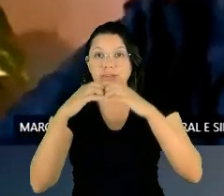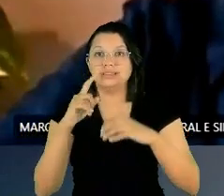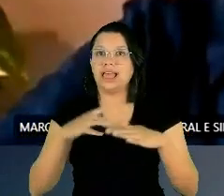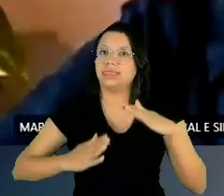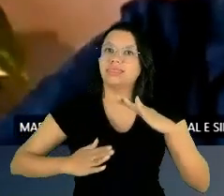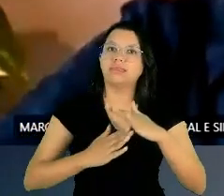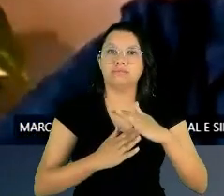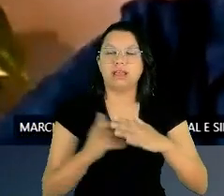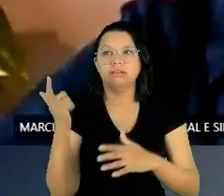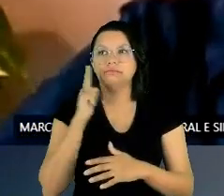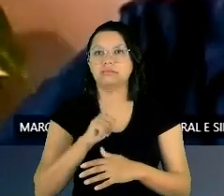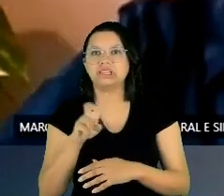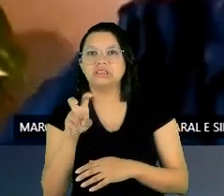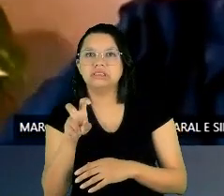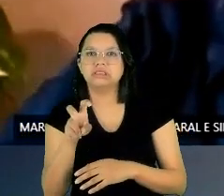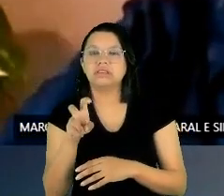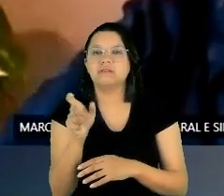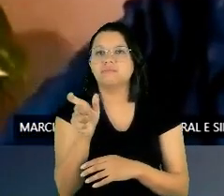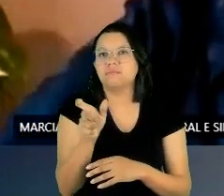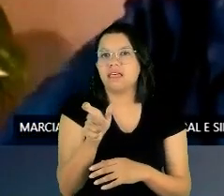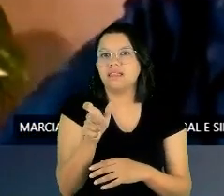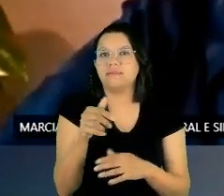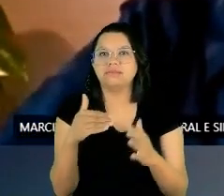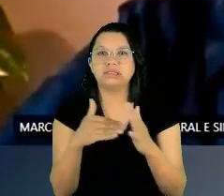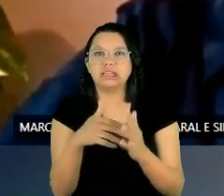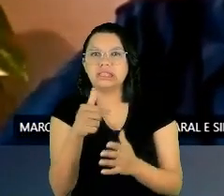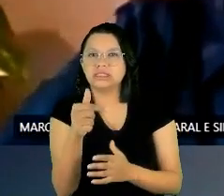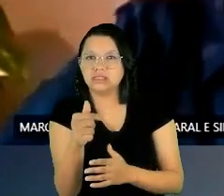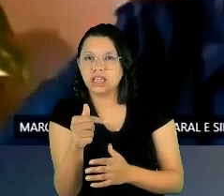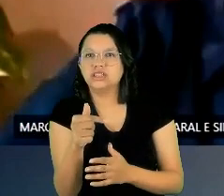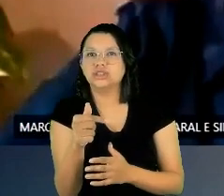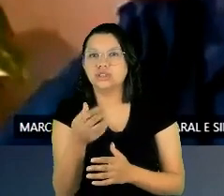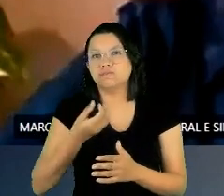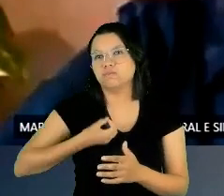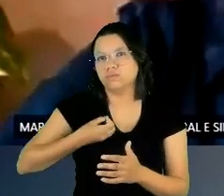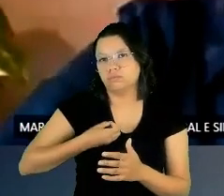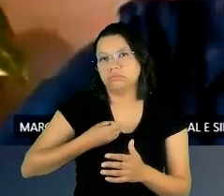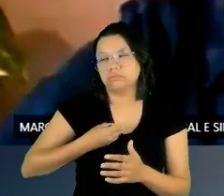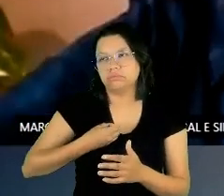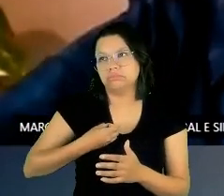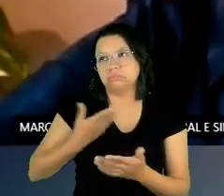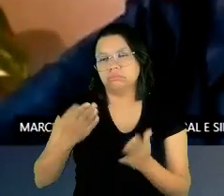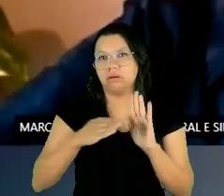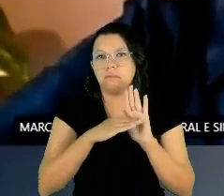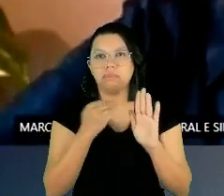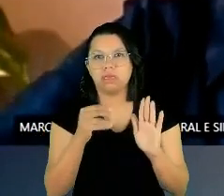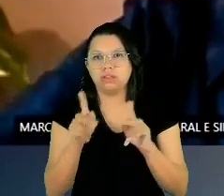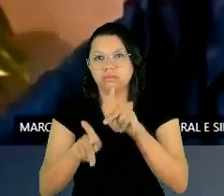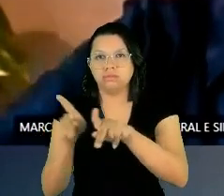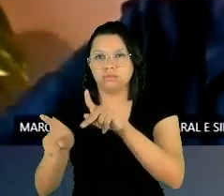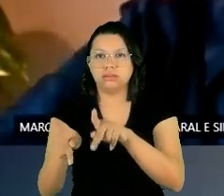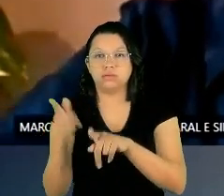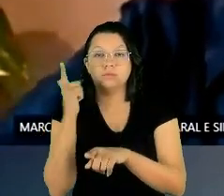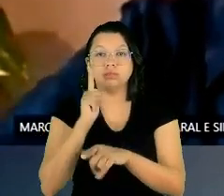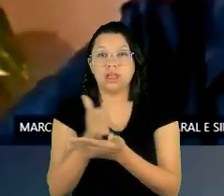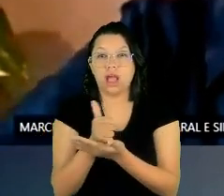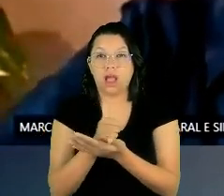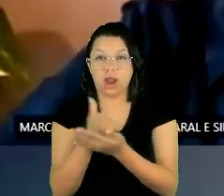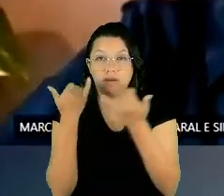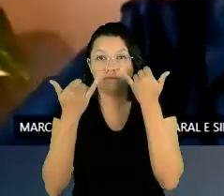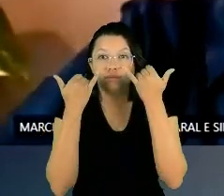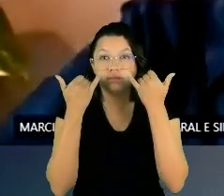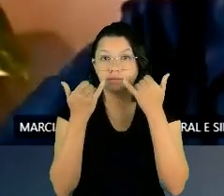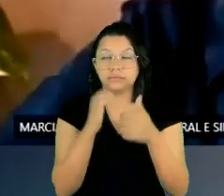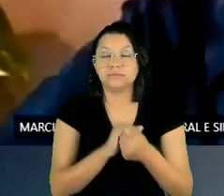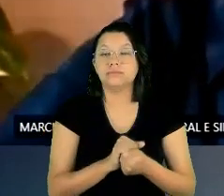limitada. A gente consegue aí de 5 palavras a 7 dígitos, na média da população, manipular